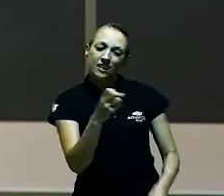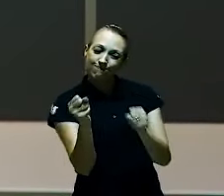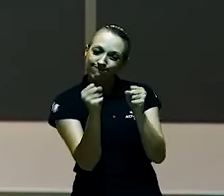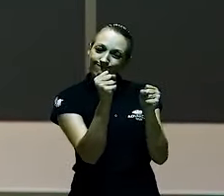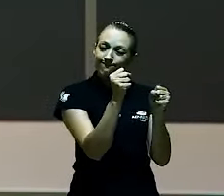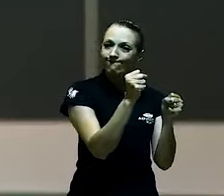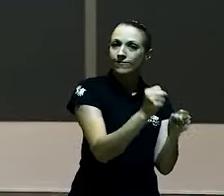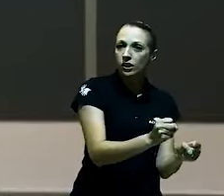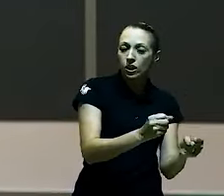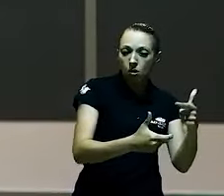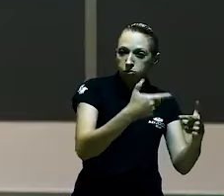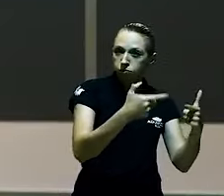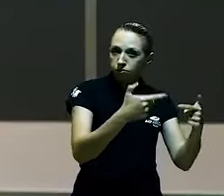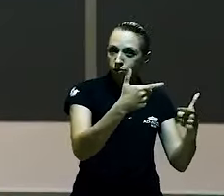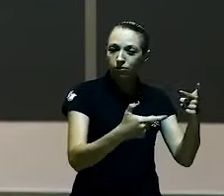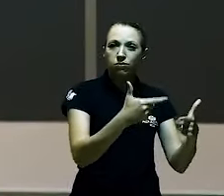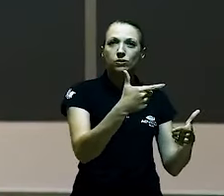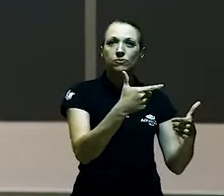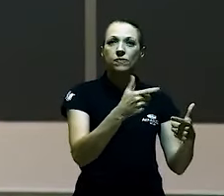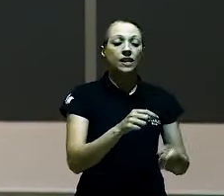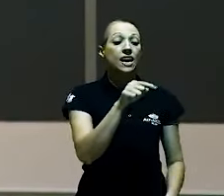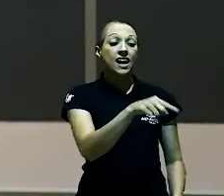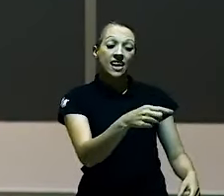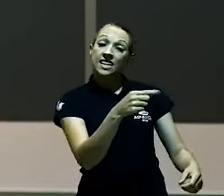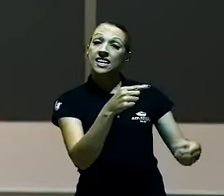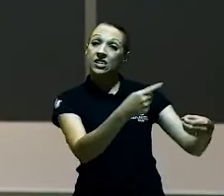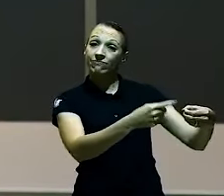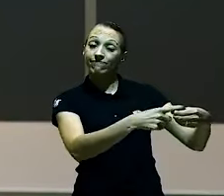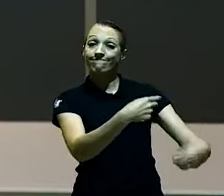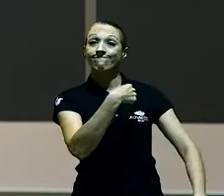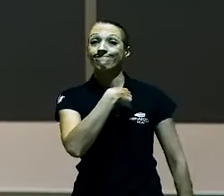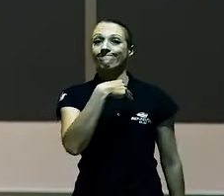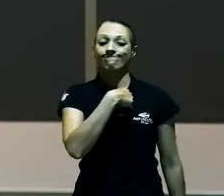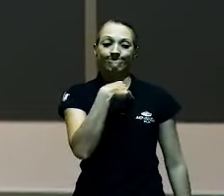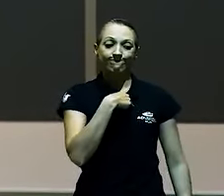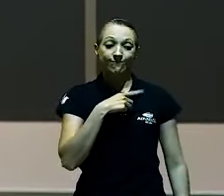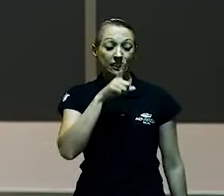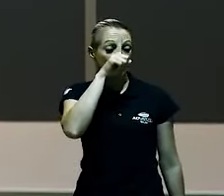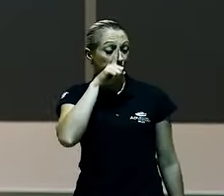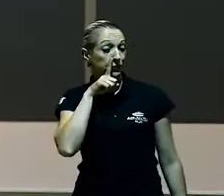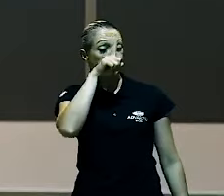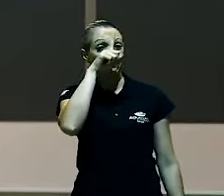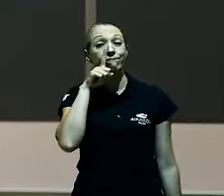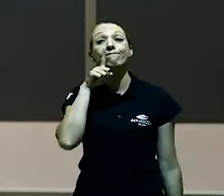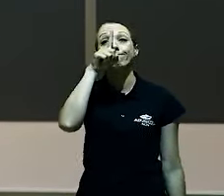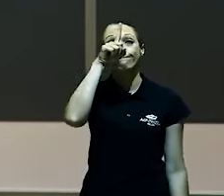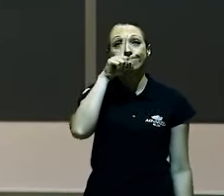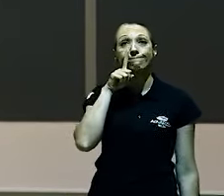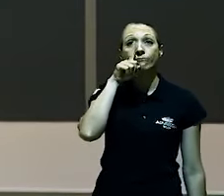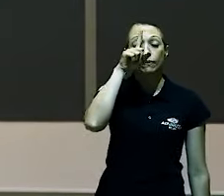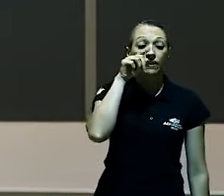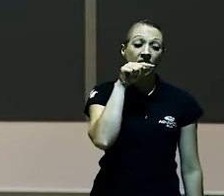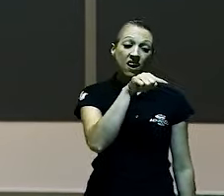bélico, pelo poder de guerra. Nínive era conhecido pela sua violência. Nínive era uma das cidades principais do Império